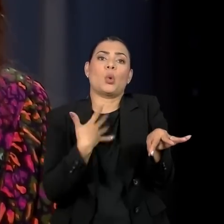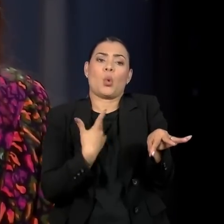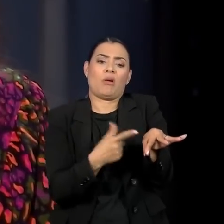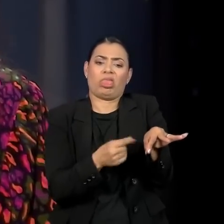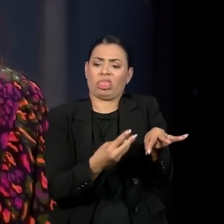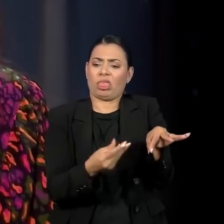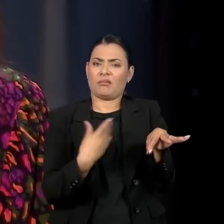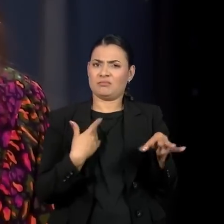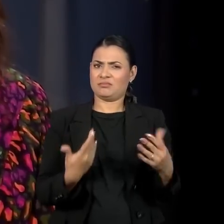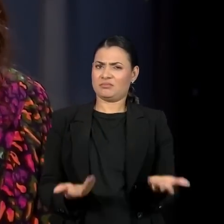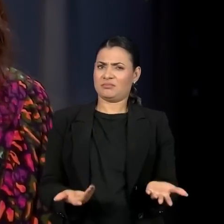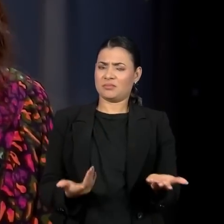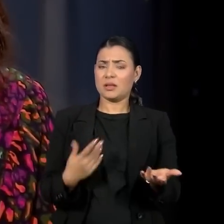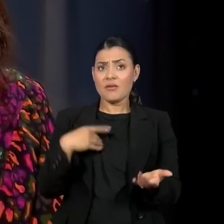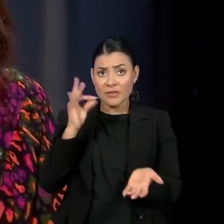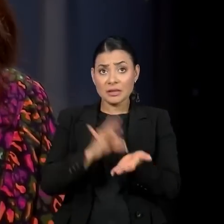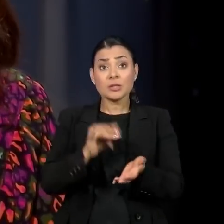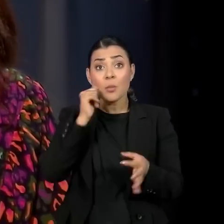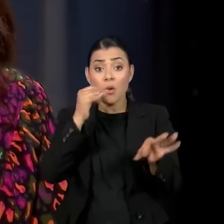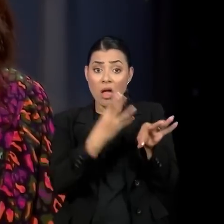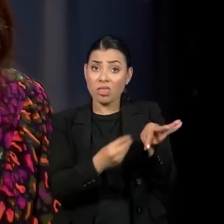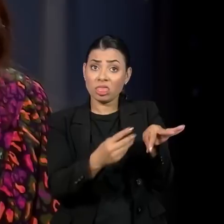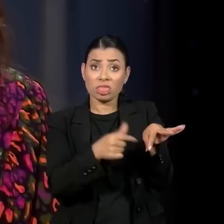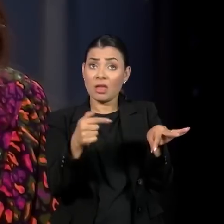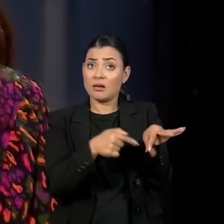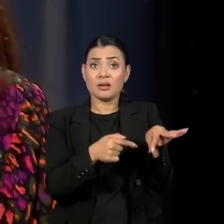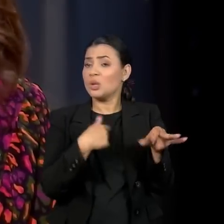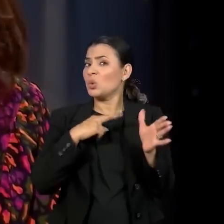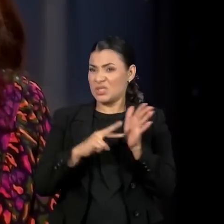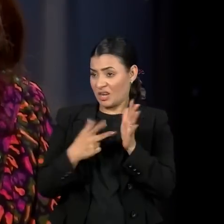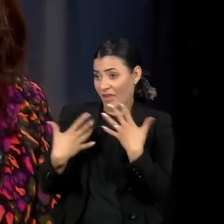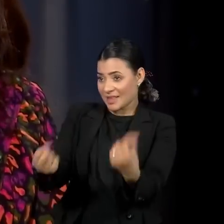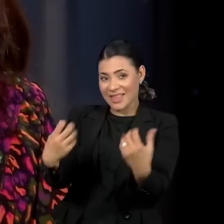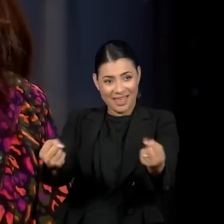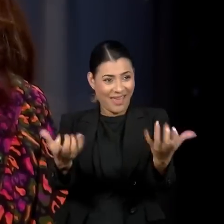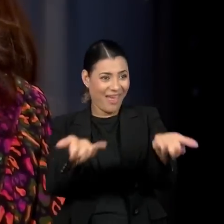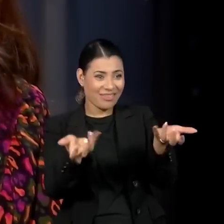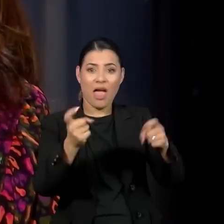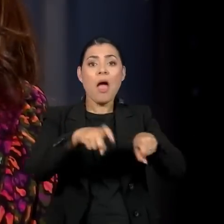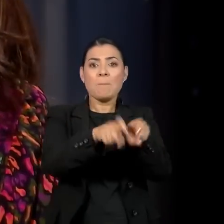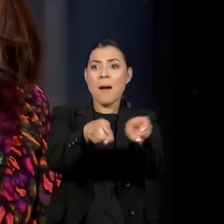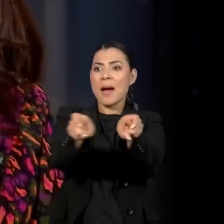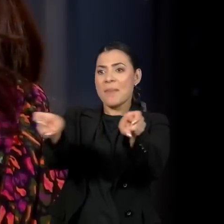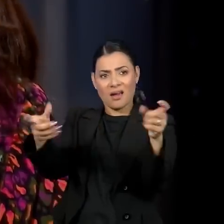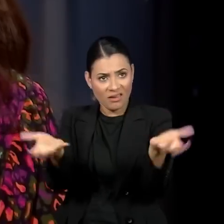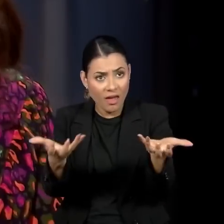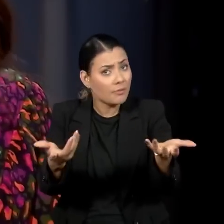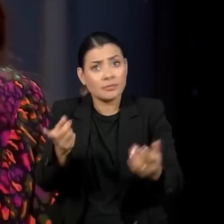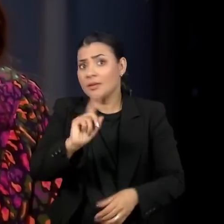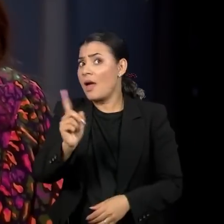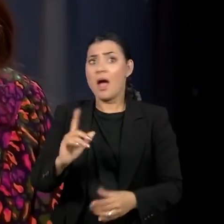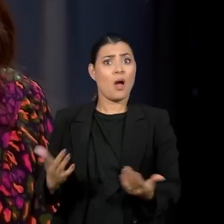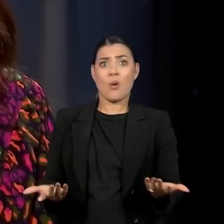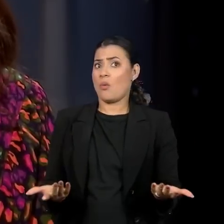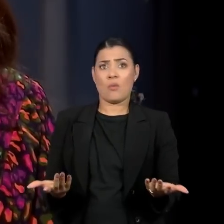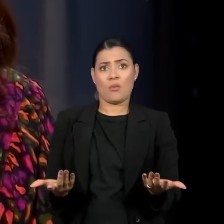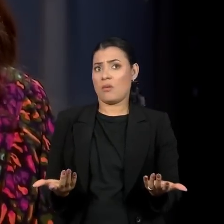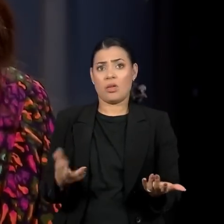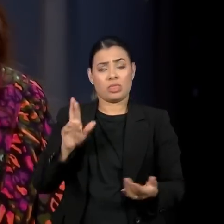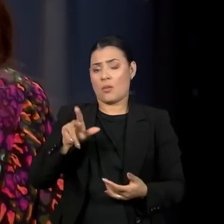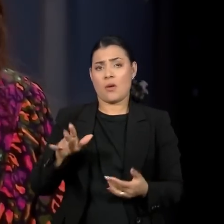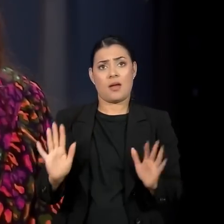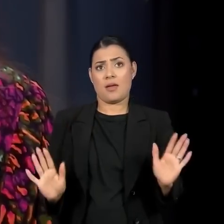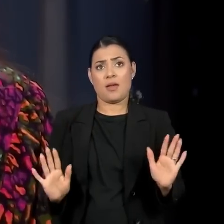importante que as pessoas saibam que uma mulher lubrificada, isso não significa que ela está dizendo que ela quer transar. Então, assim, existem